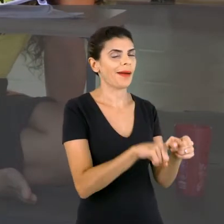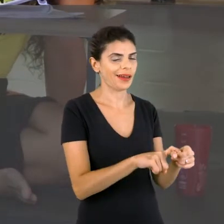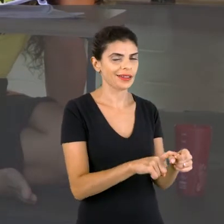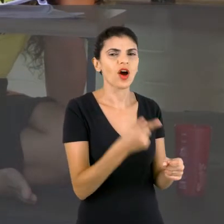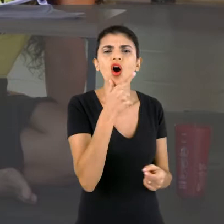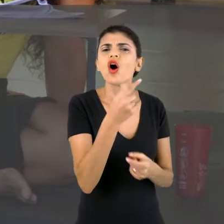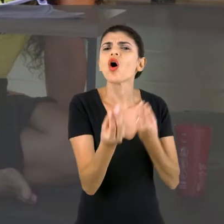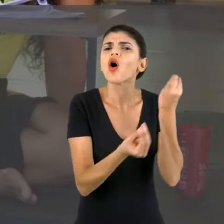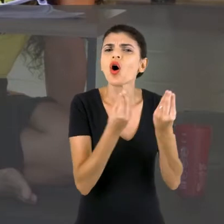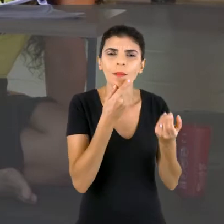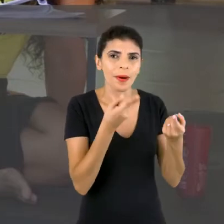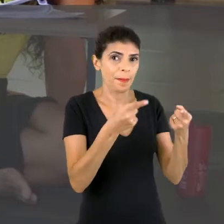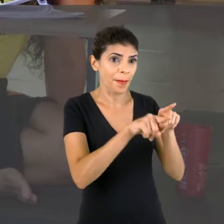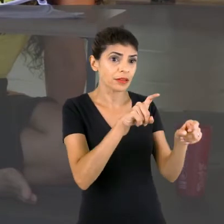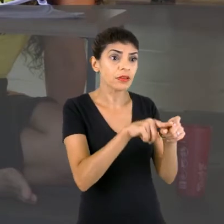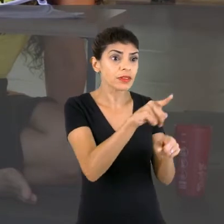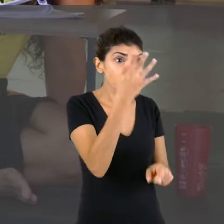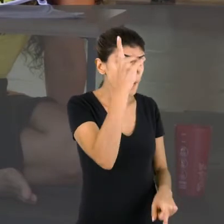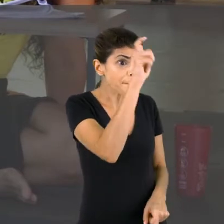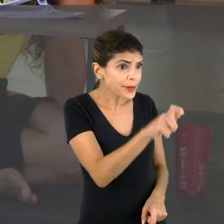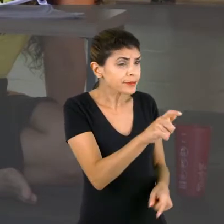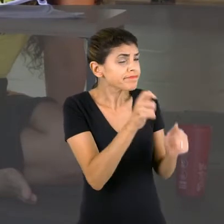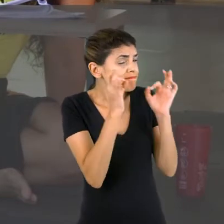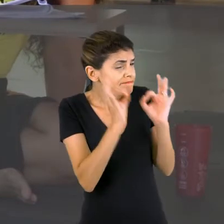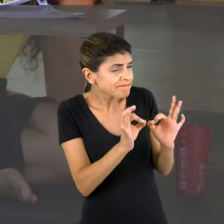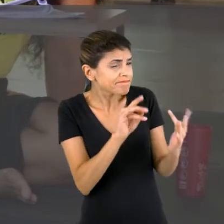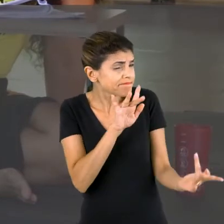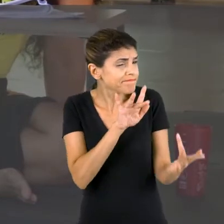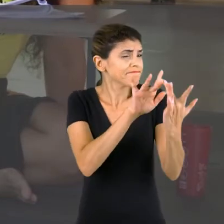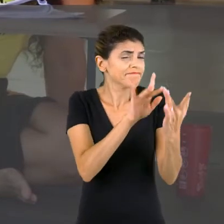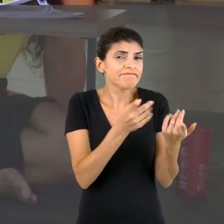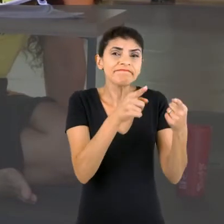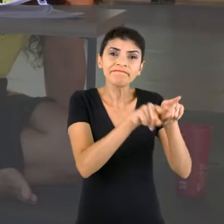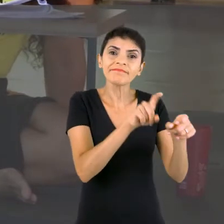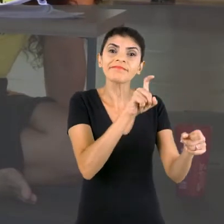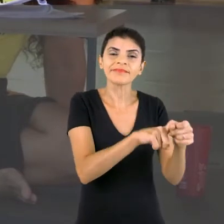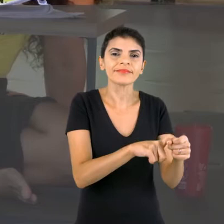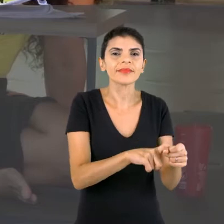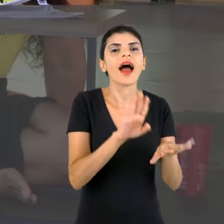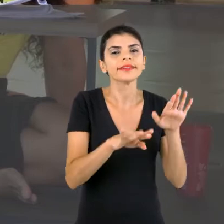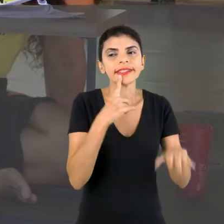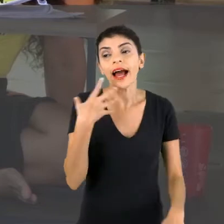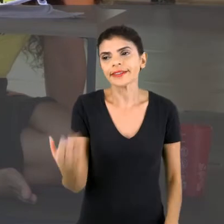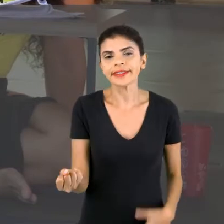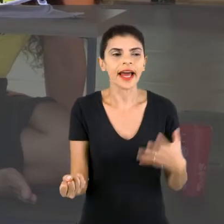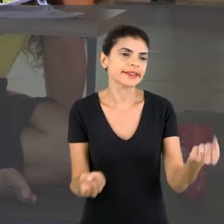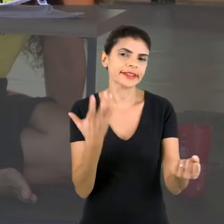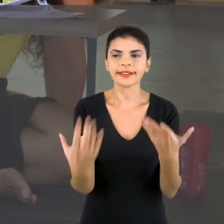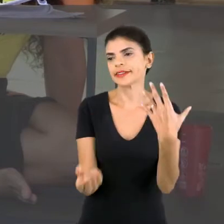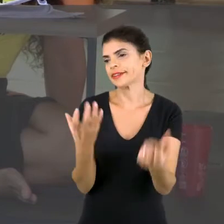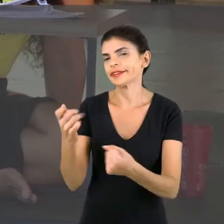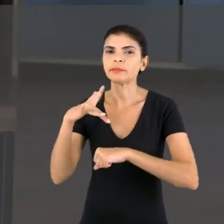para estabelecer parceria, você primeiro precisa achar os seus parceiros. E para achar os nossos parceiros, a gente disse muitos